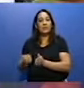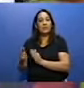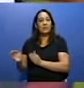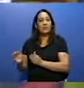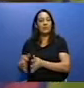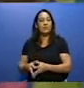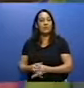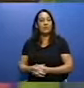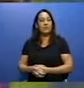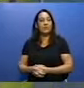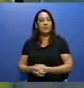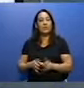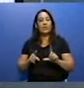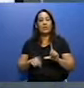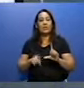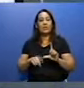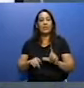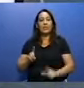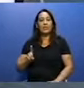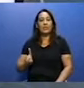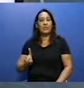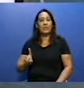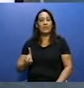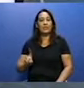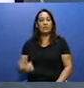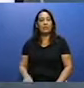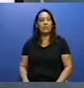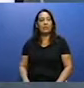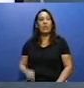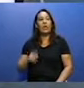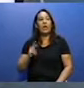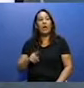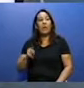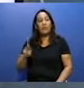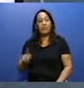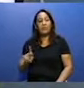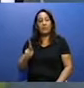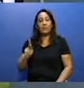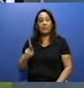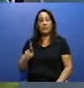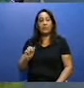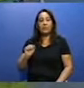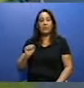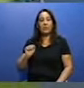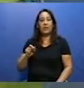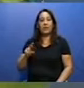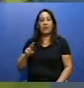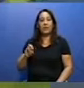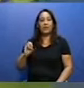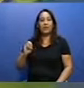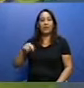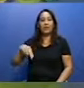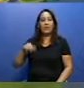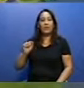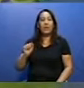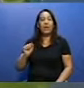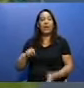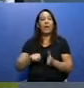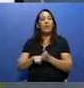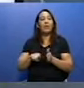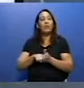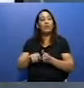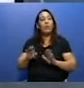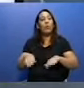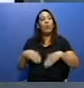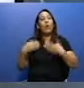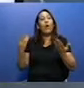poder estudar. Letrinha D. A professora Karina perguntou à turma qual